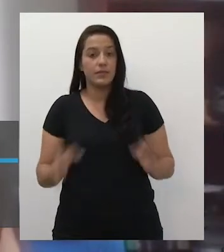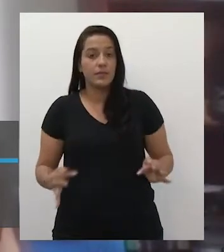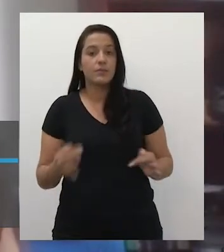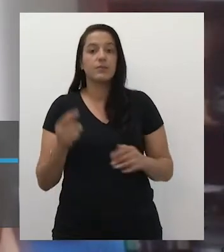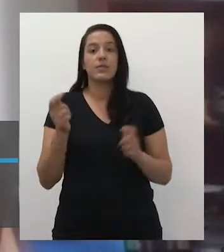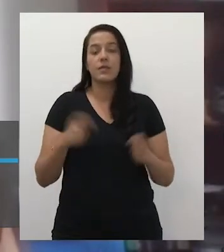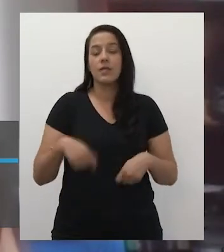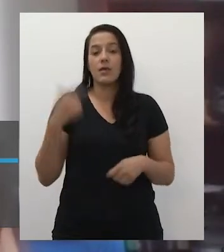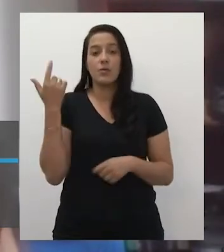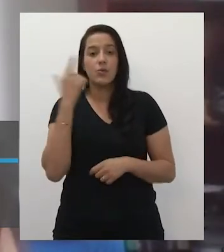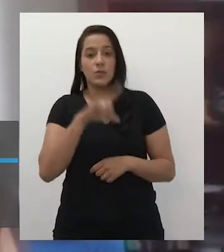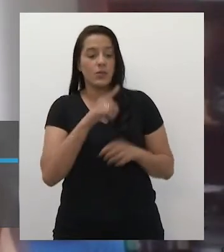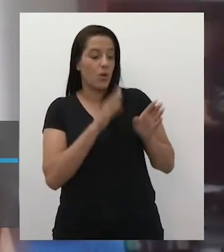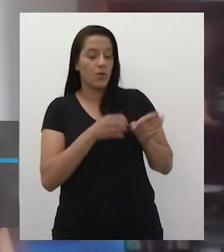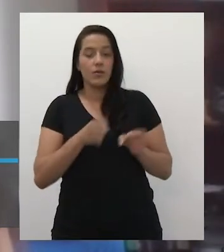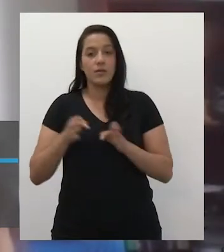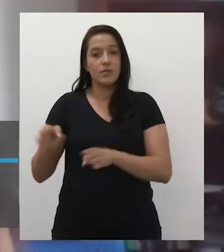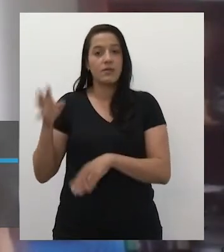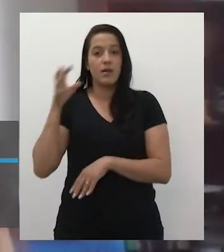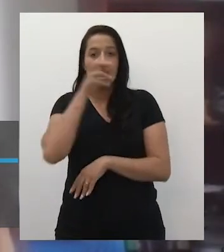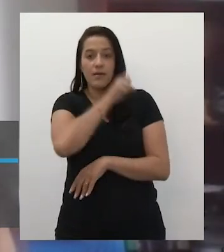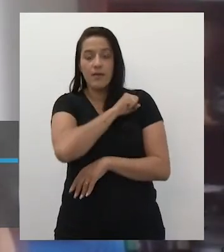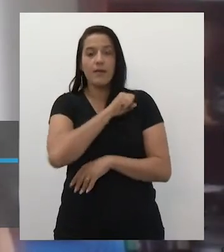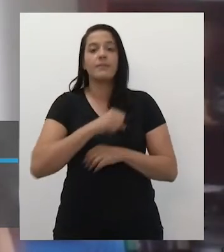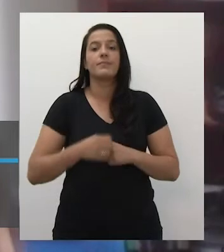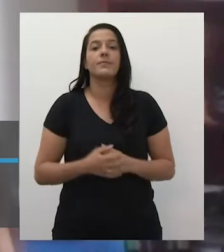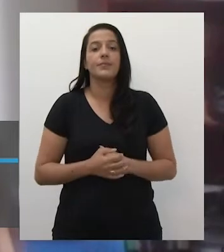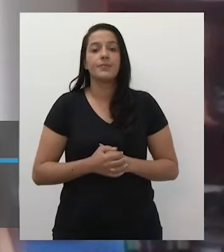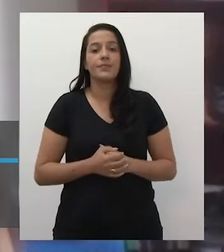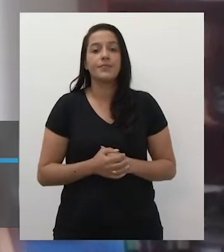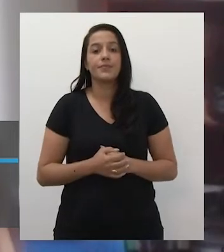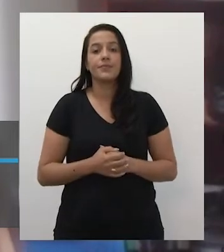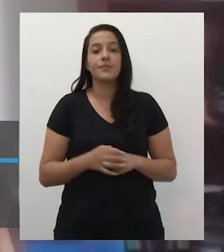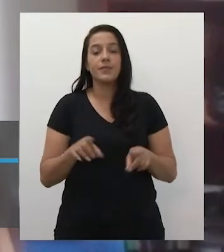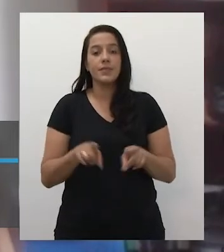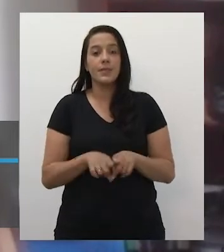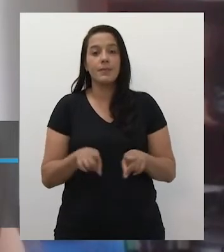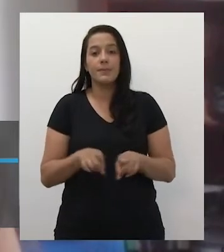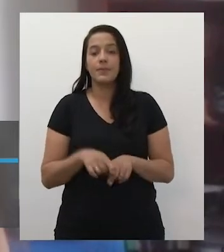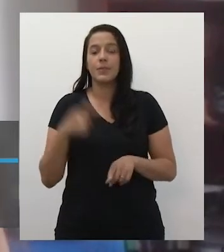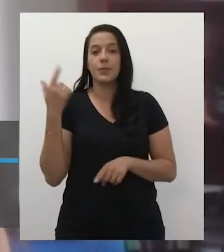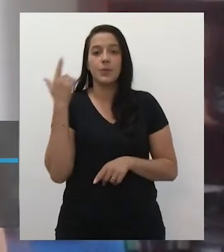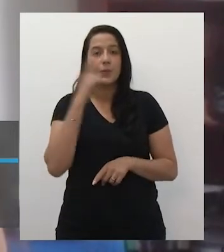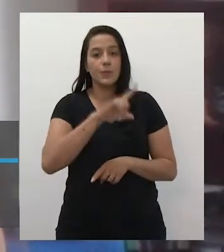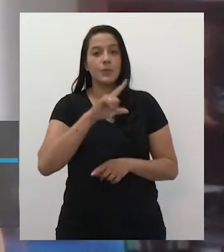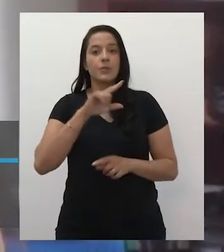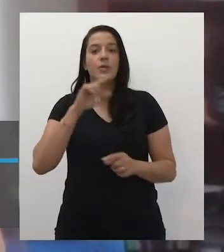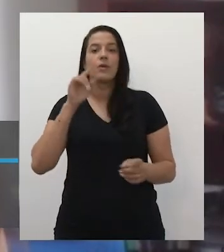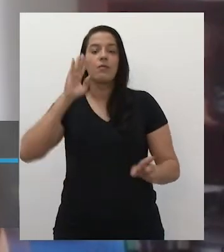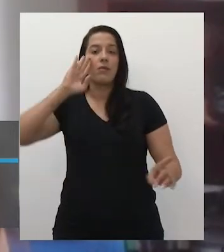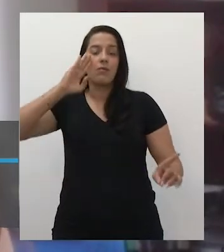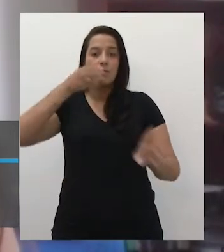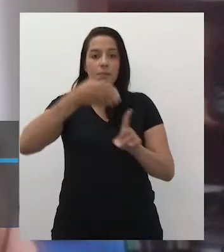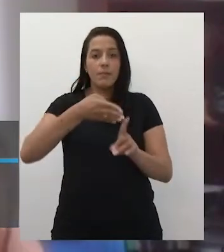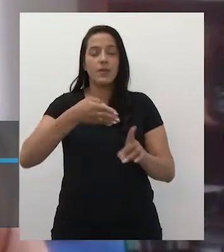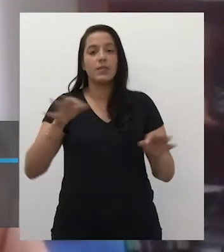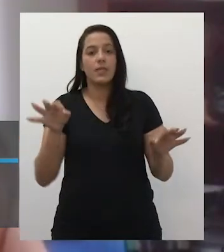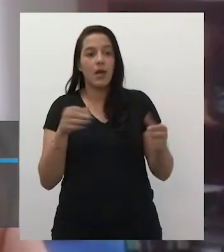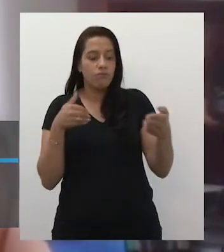diferentes de ir desenvolvendo aquilo que a gente está querendo, né? Aquela nossa autogestão. Então, essa mescla,